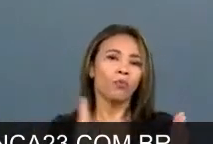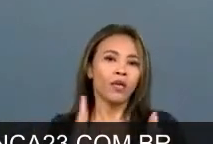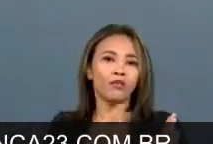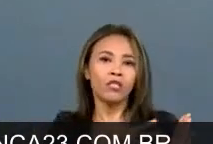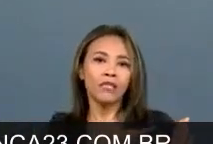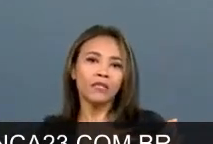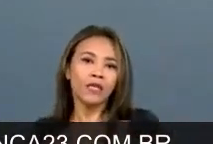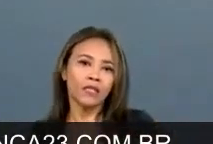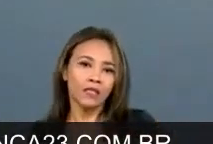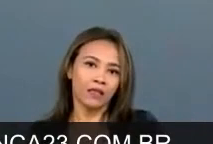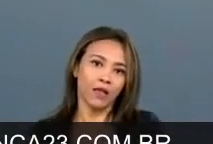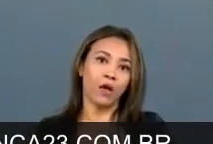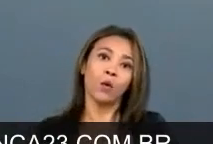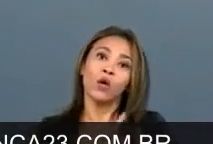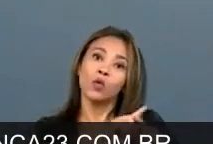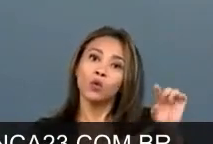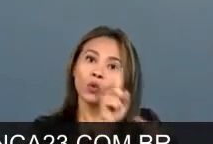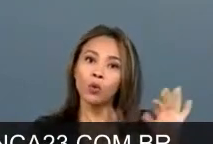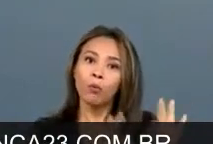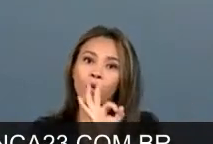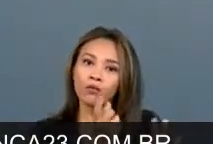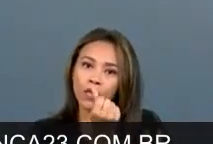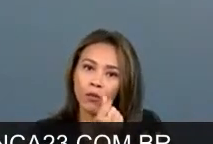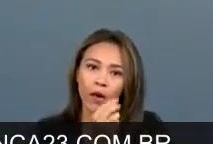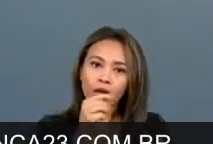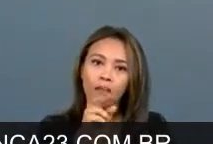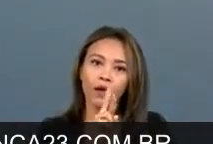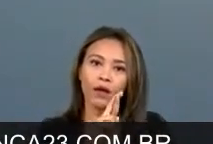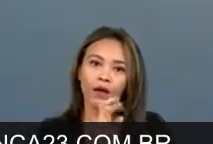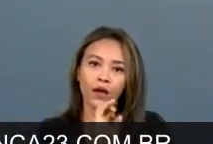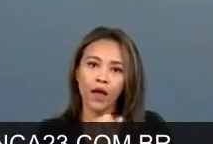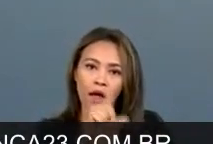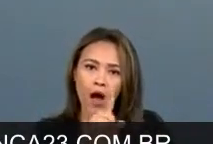plano real, vários bancos quebraram e as